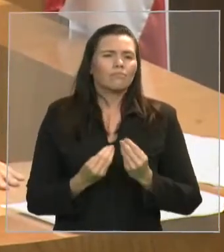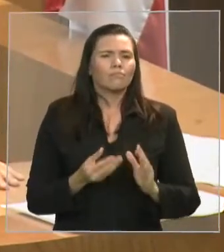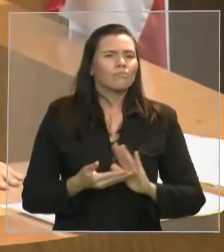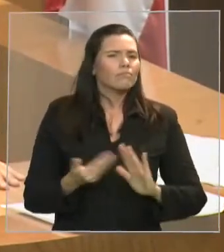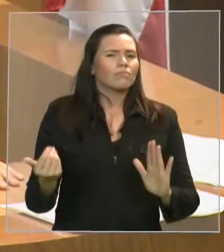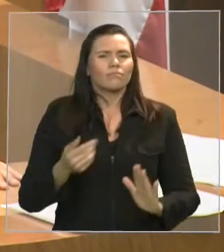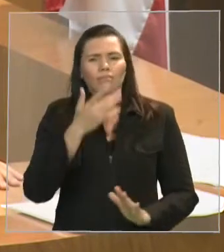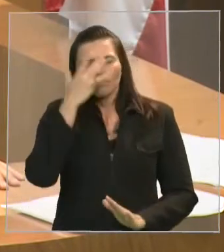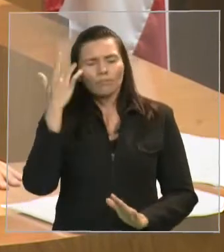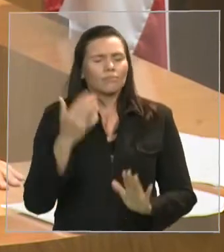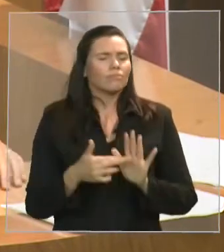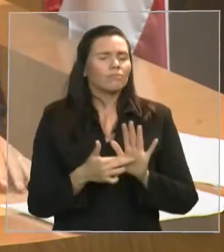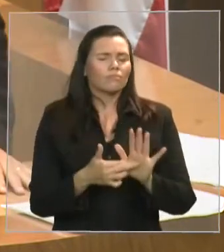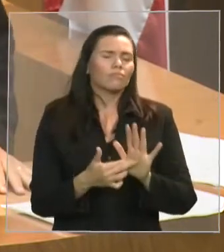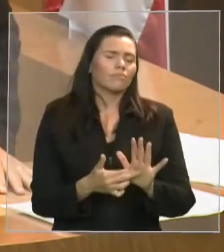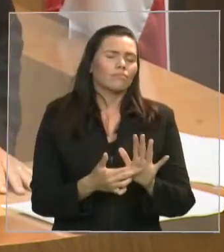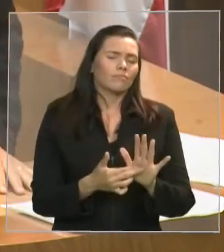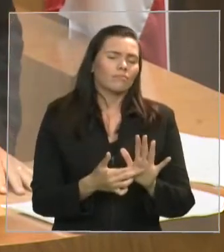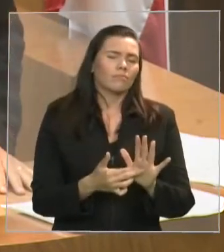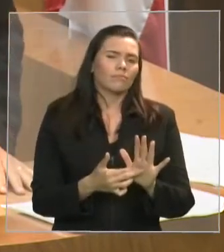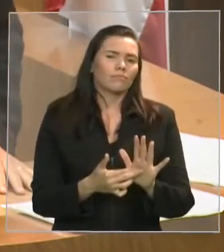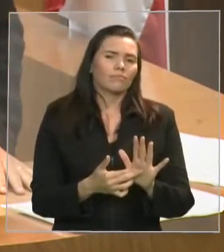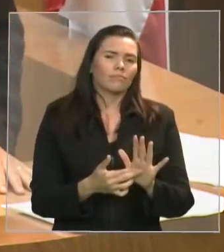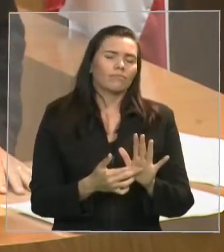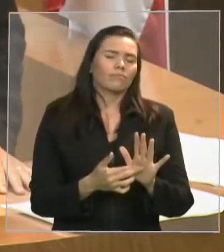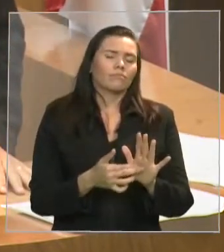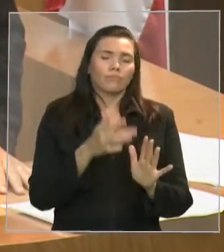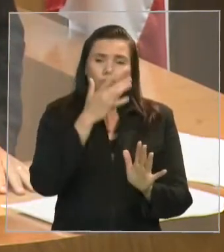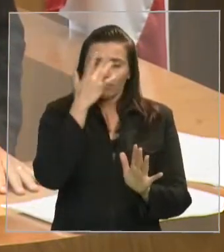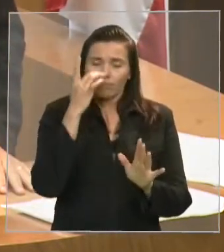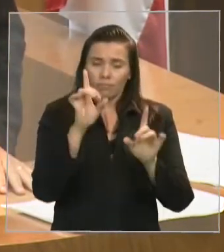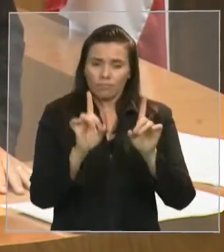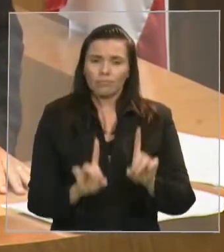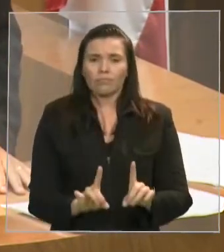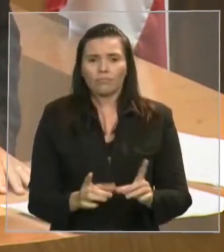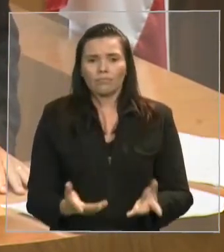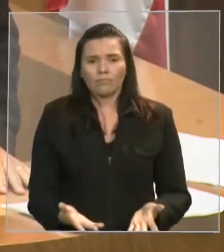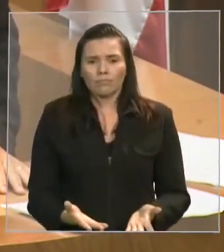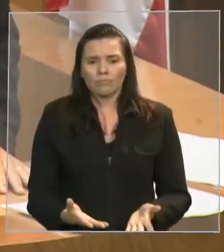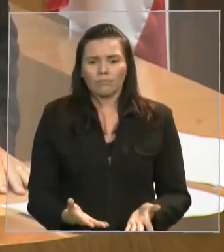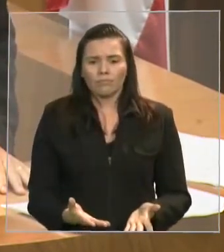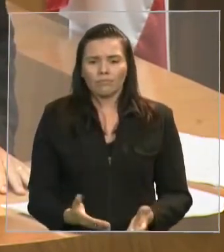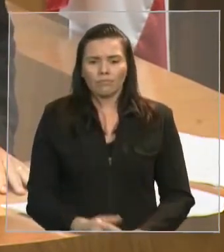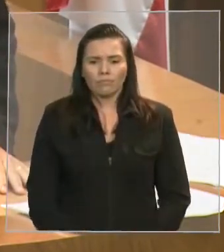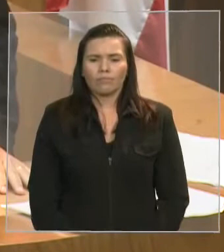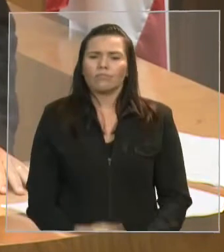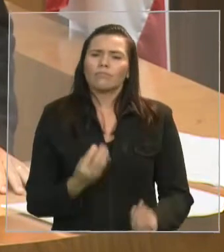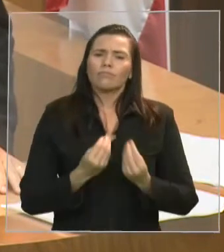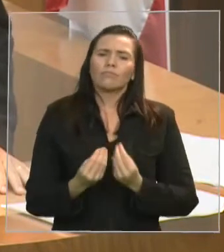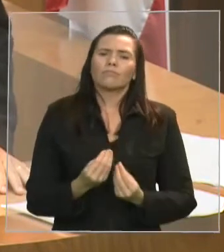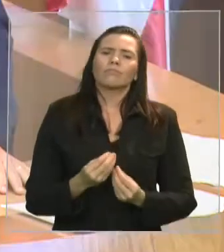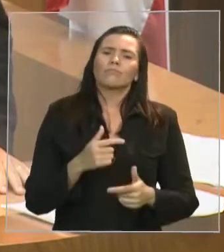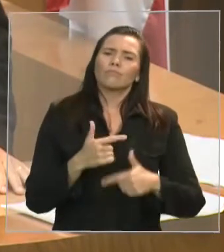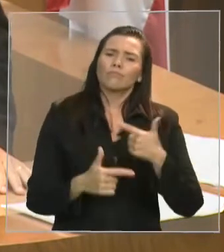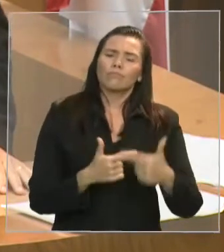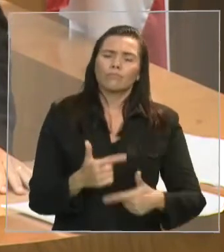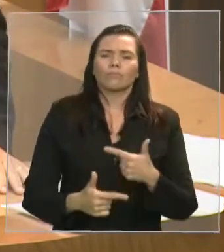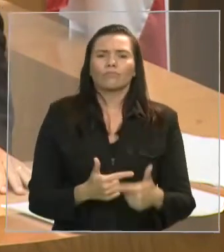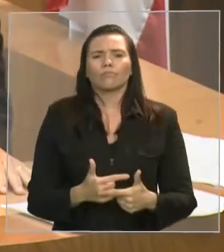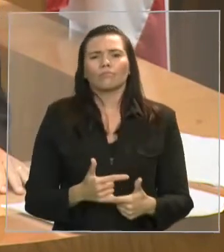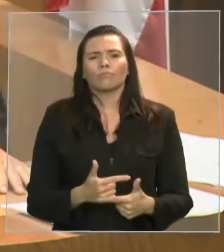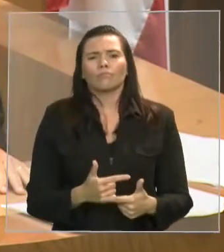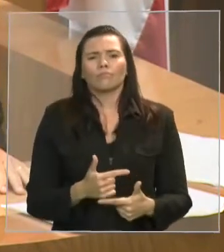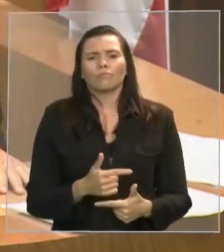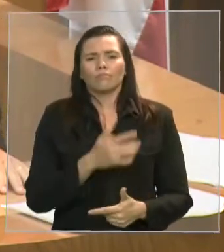as pessoas com deficiência que lutam para poder fazer e ter a sua atividade ligada ao esporte do